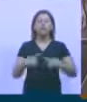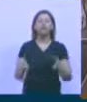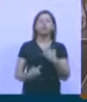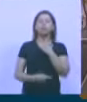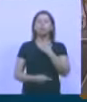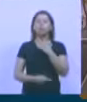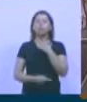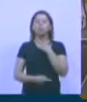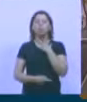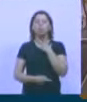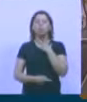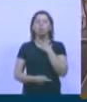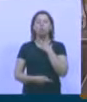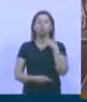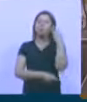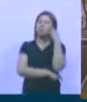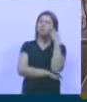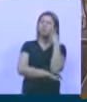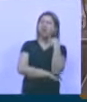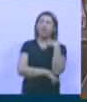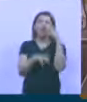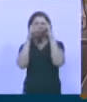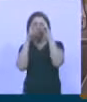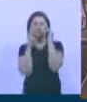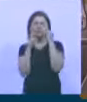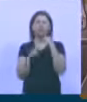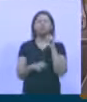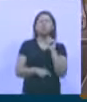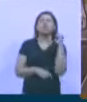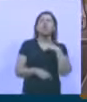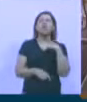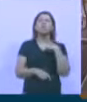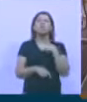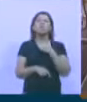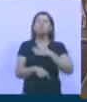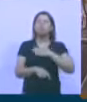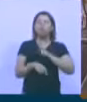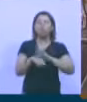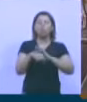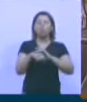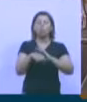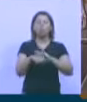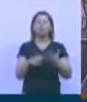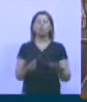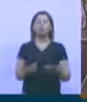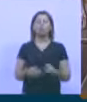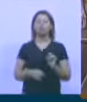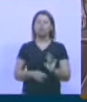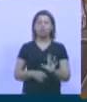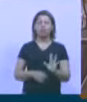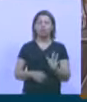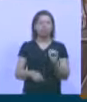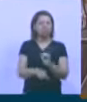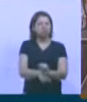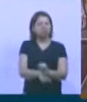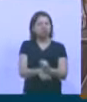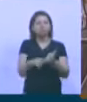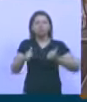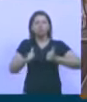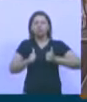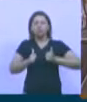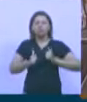só permanecer isso, em detectar quais são as minhas doenças emocionais. I must go and find out